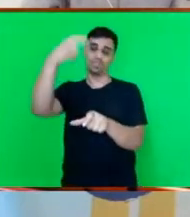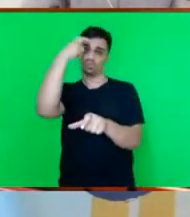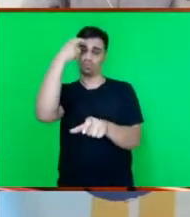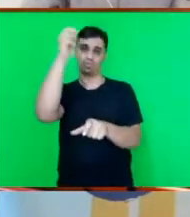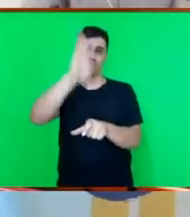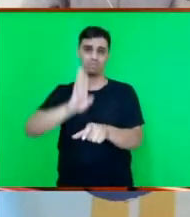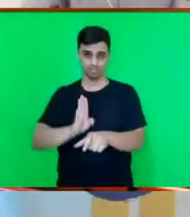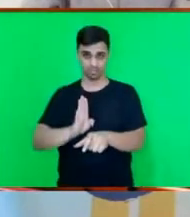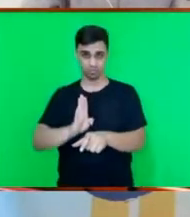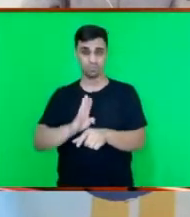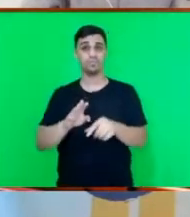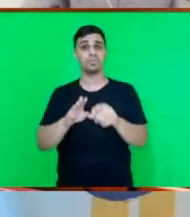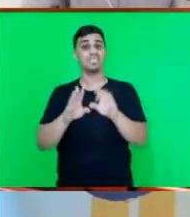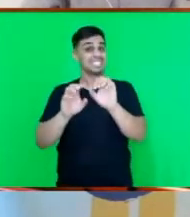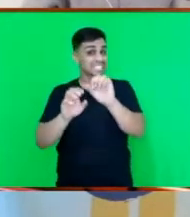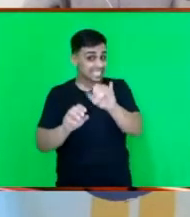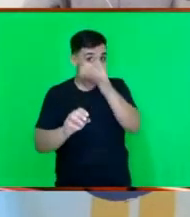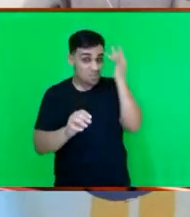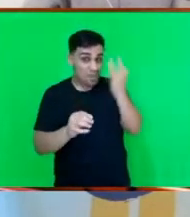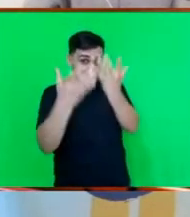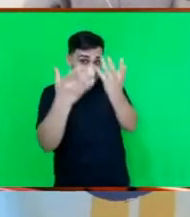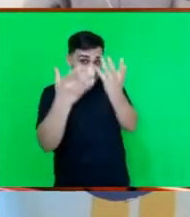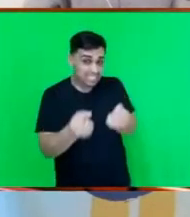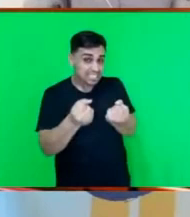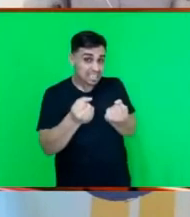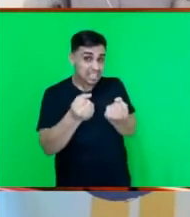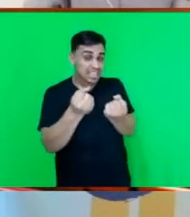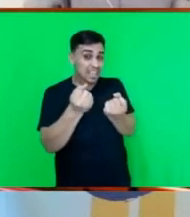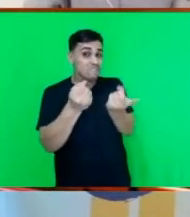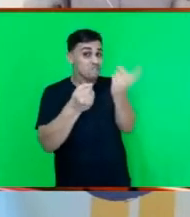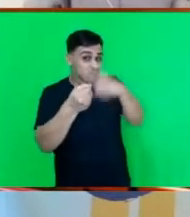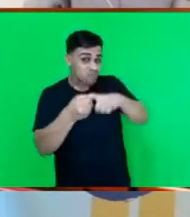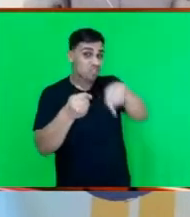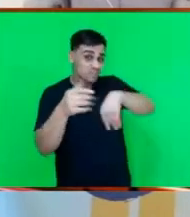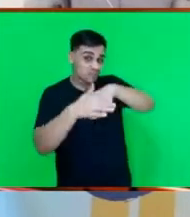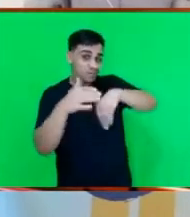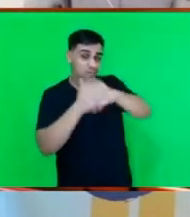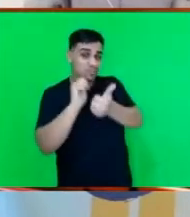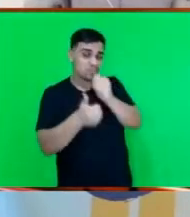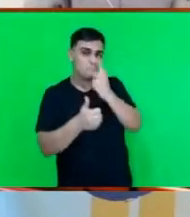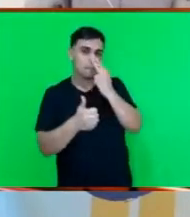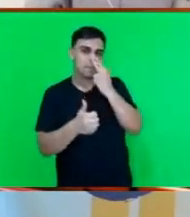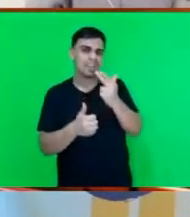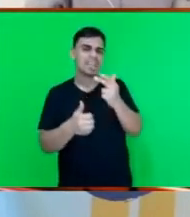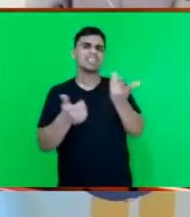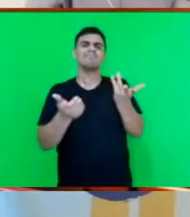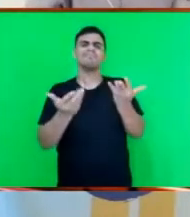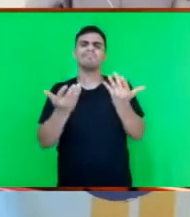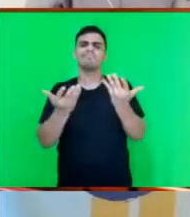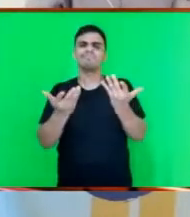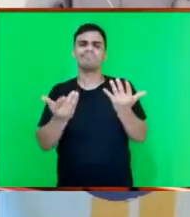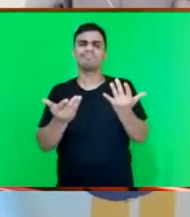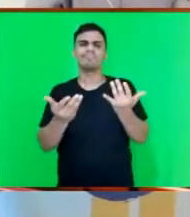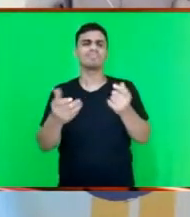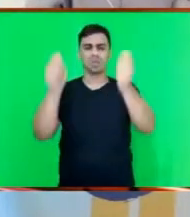Aceitar o retorno das atividades, em parte, é uma legitimação que uma manifestação cultural como o futebol